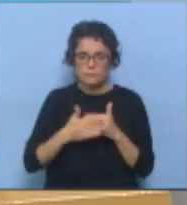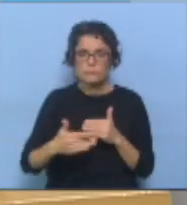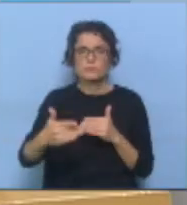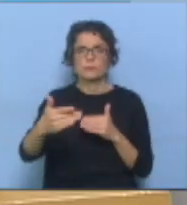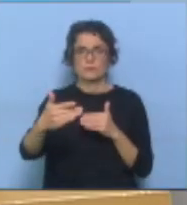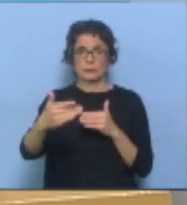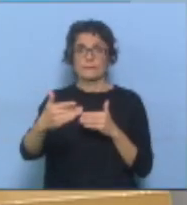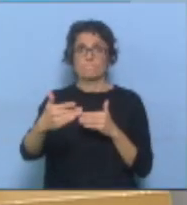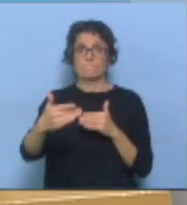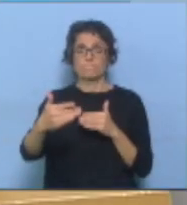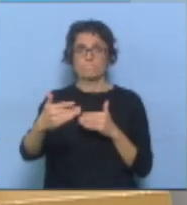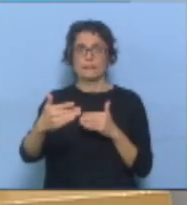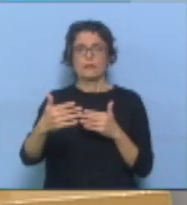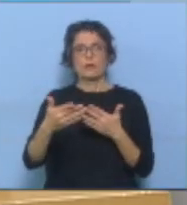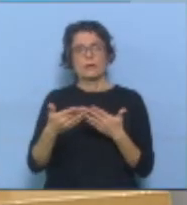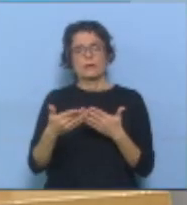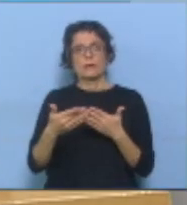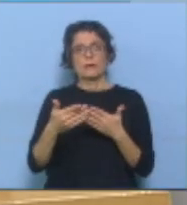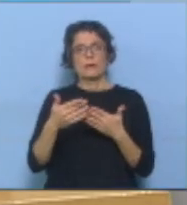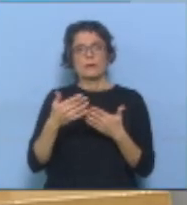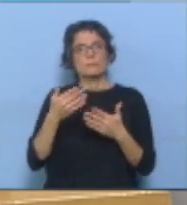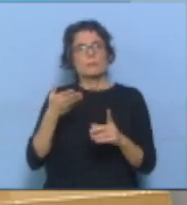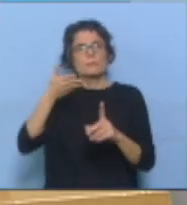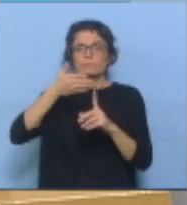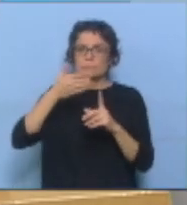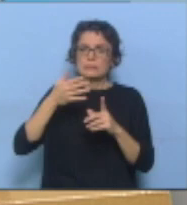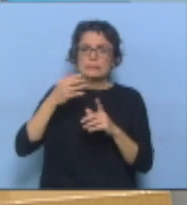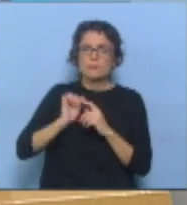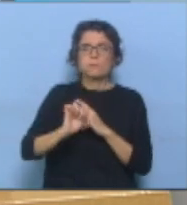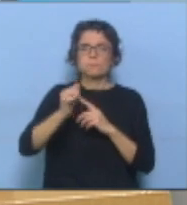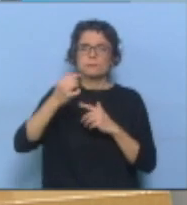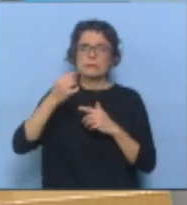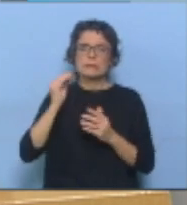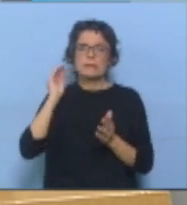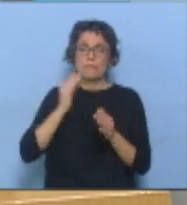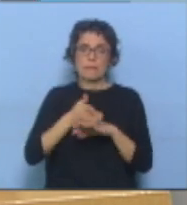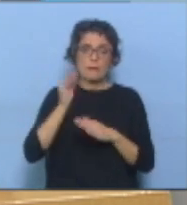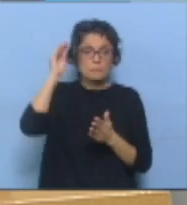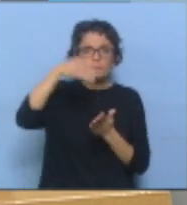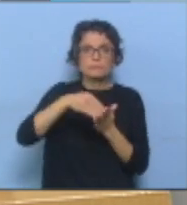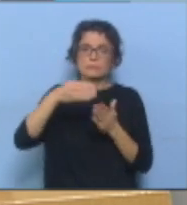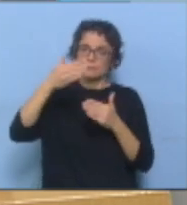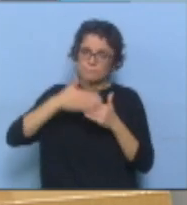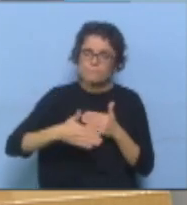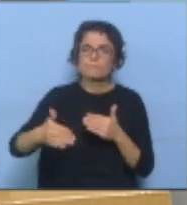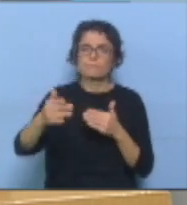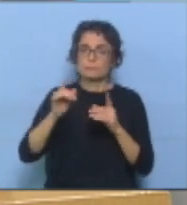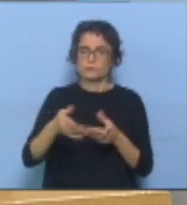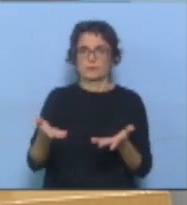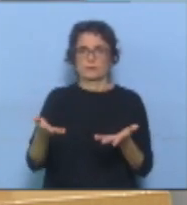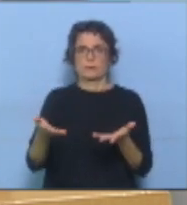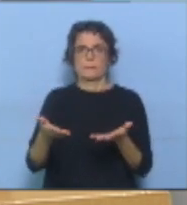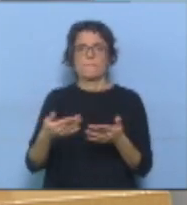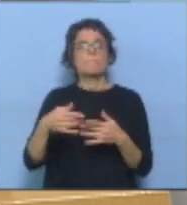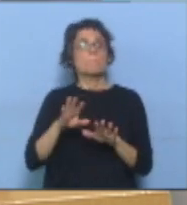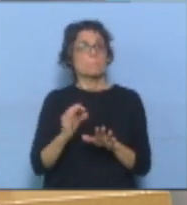porque é o princípio da vida pública de Jesus e ali está, em semente, o que vai ser a vida de Jesus. Porque quando Jesus